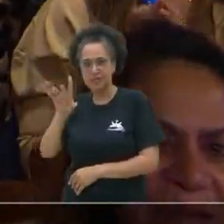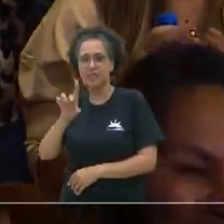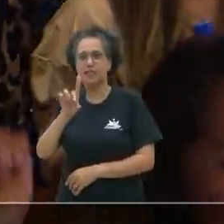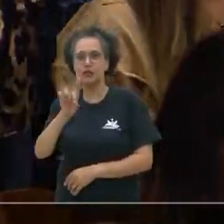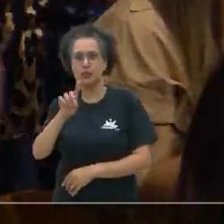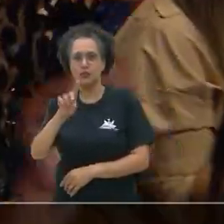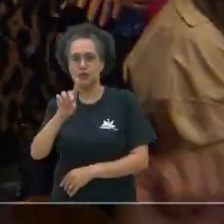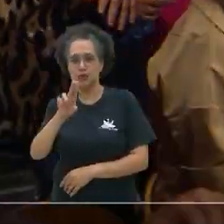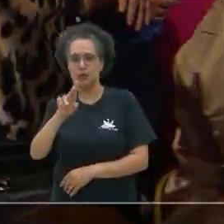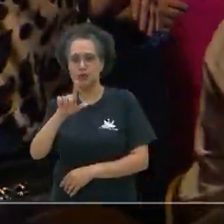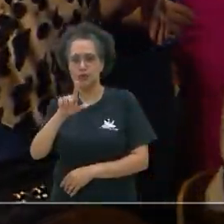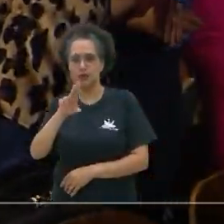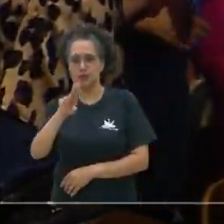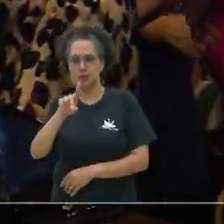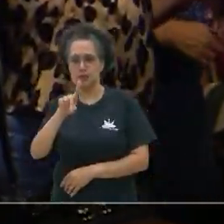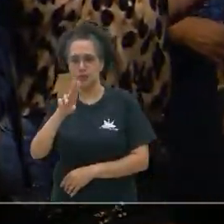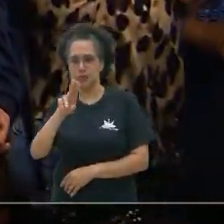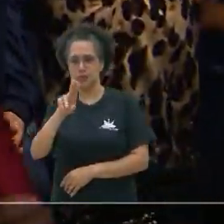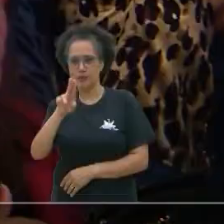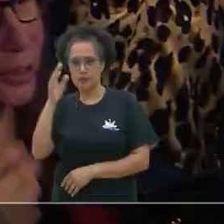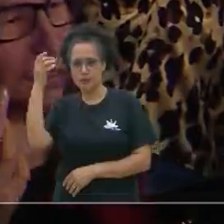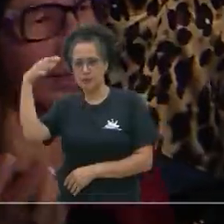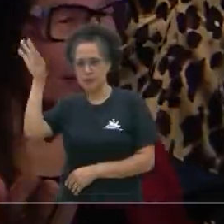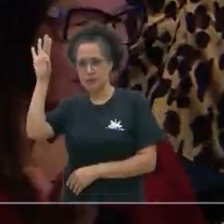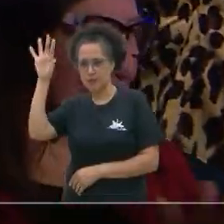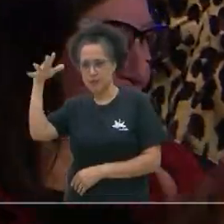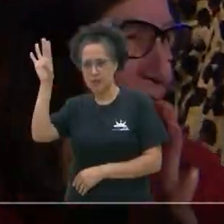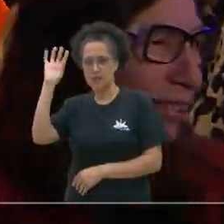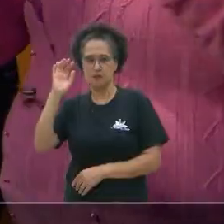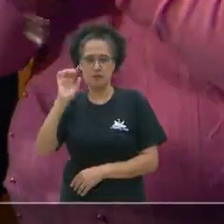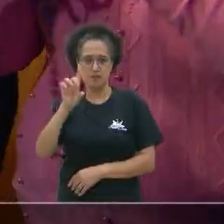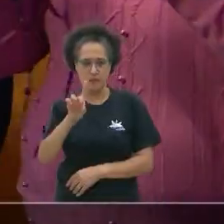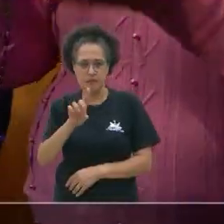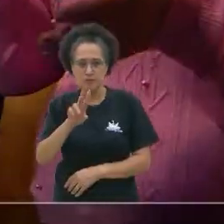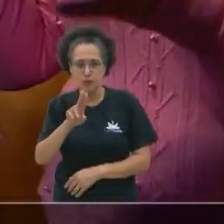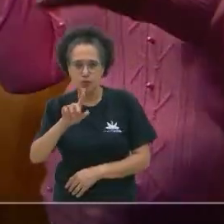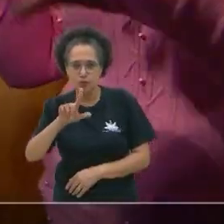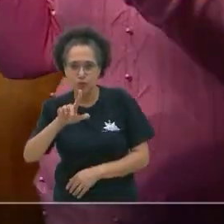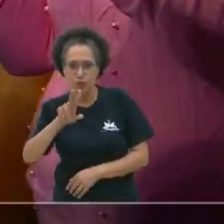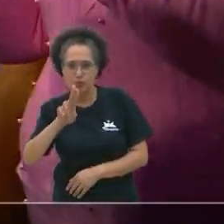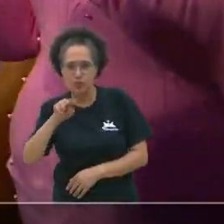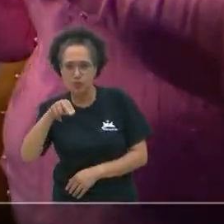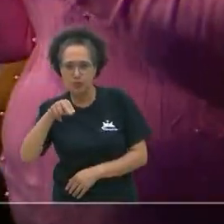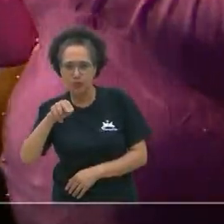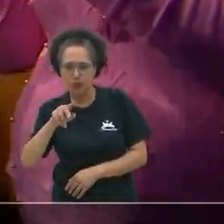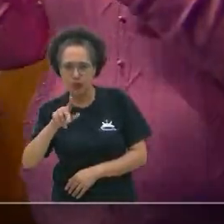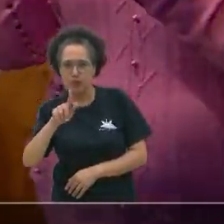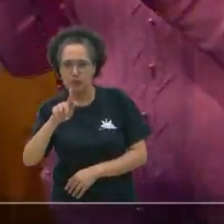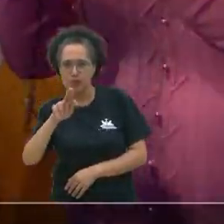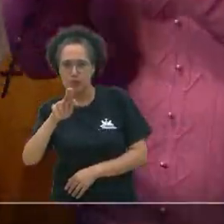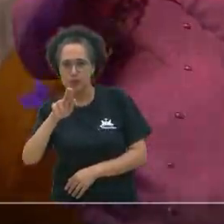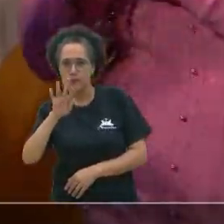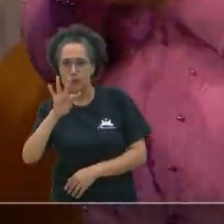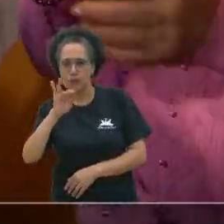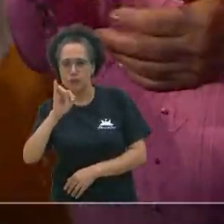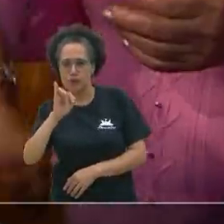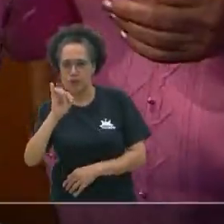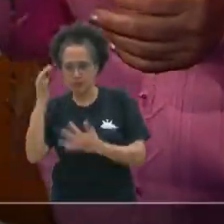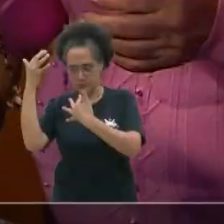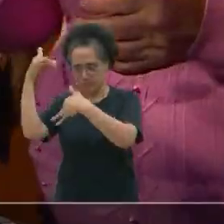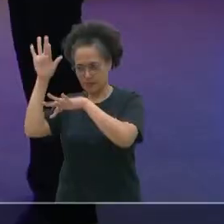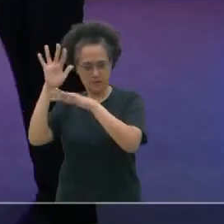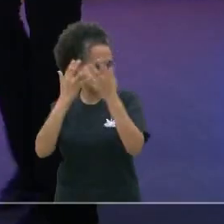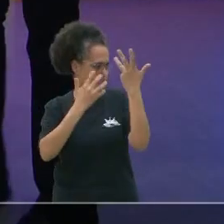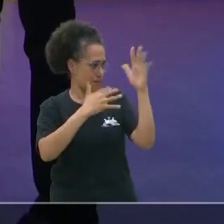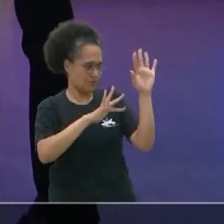hey! Tungunungu, tungunungu, tungunungu, tchá. Tungunungu, tungunungu, tungunungu. Aprenderam a primeira